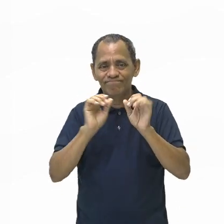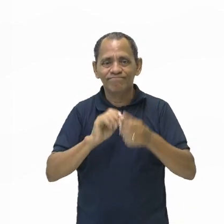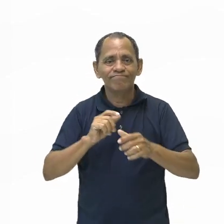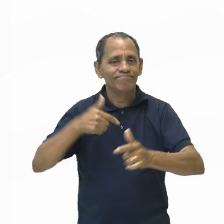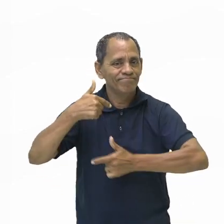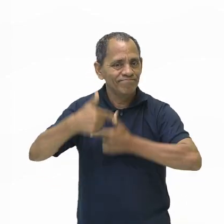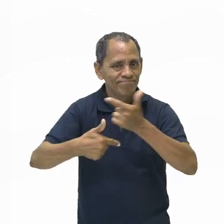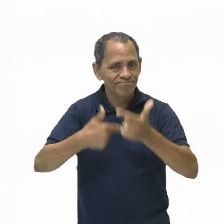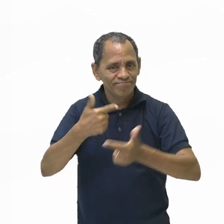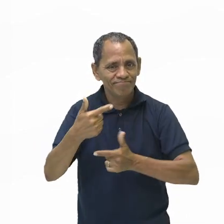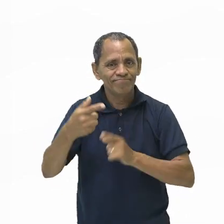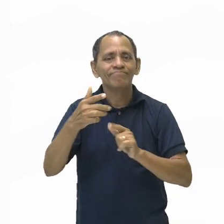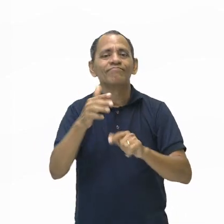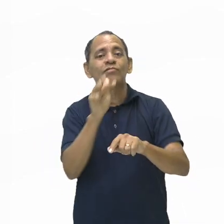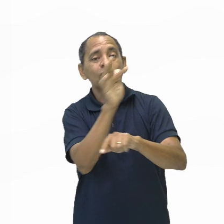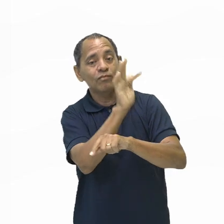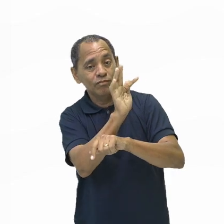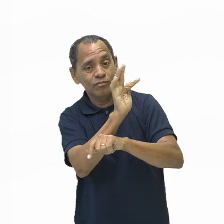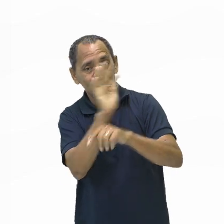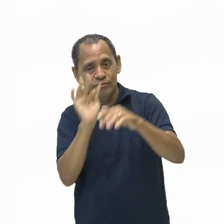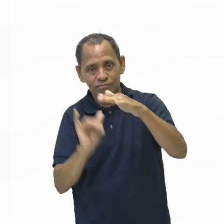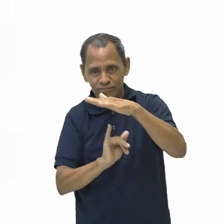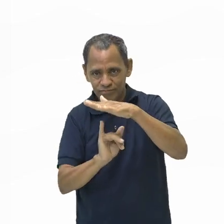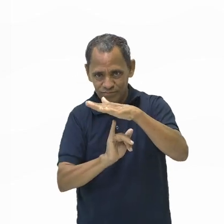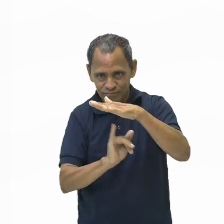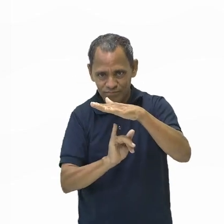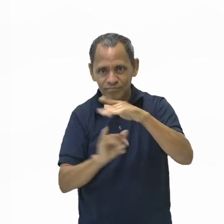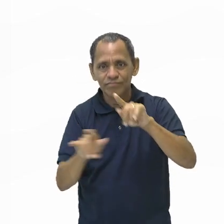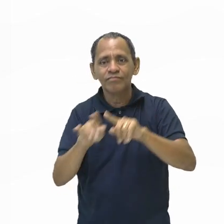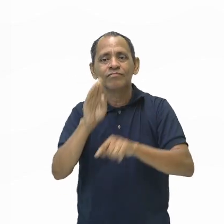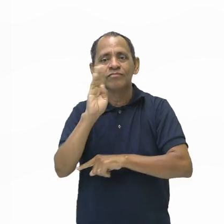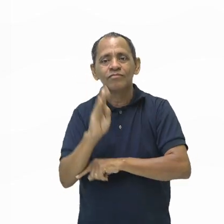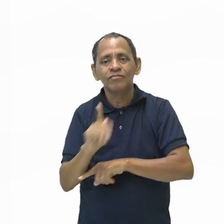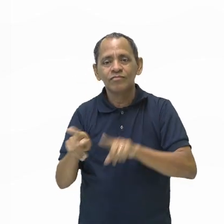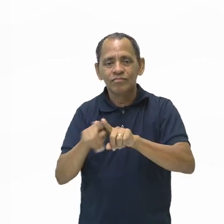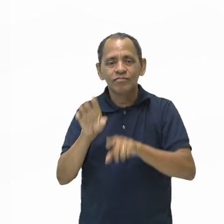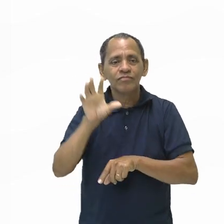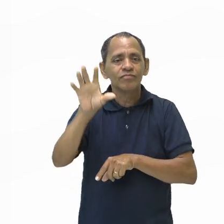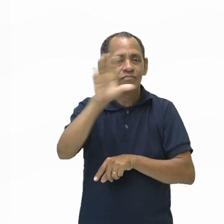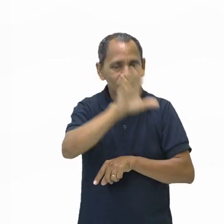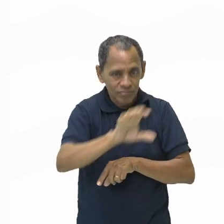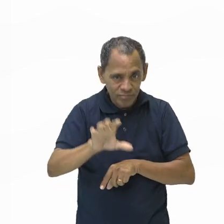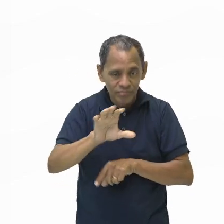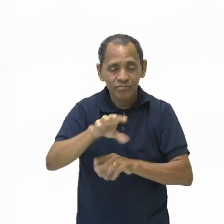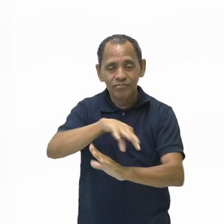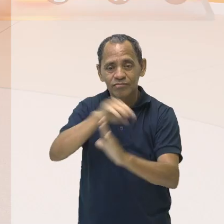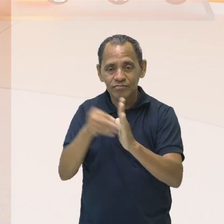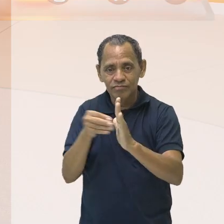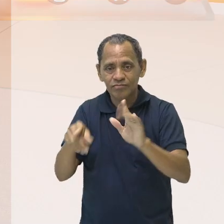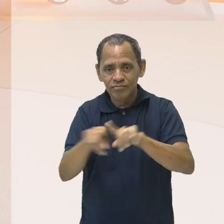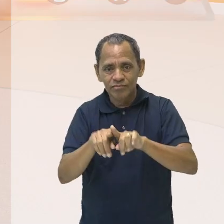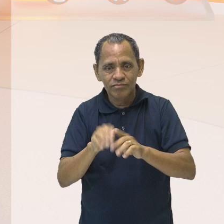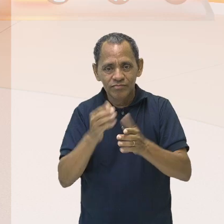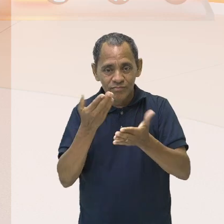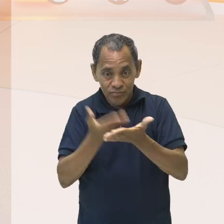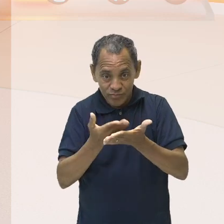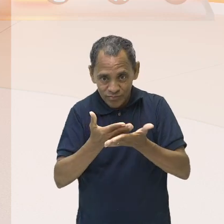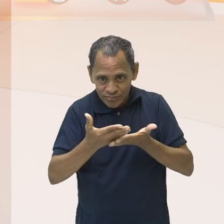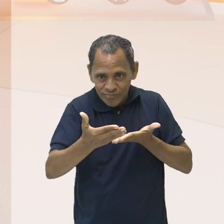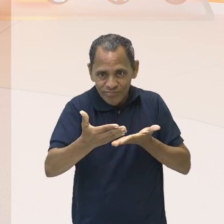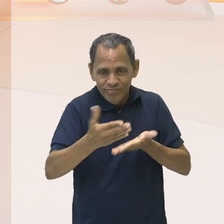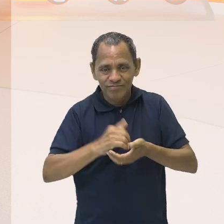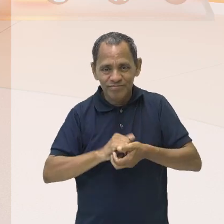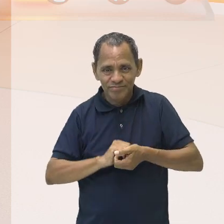detalhamento trabalho formal e informal no Brasil e na região amazônica. Vamos lá então para a nossa